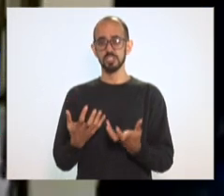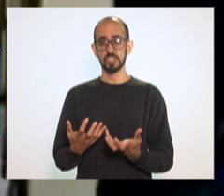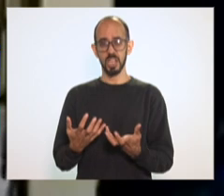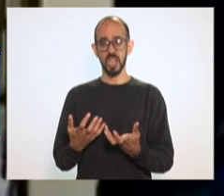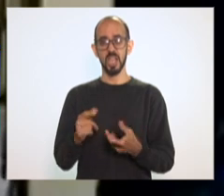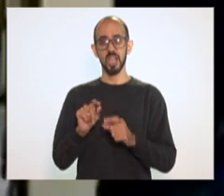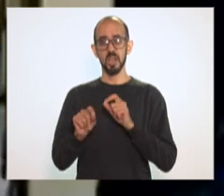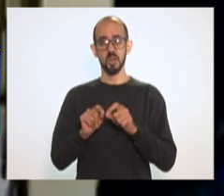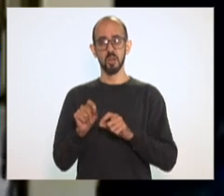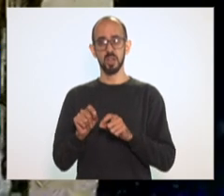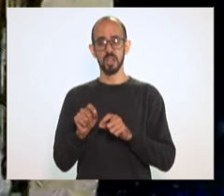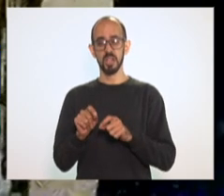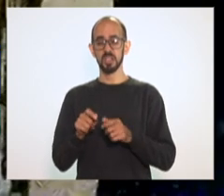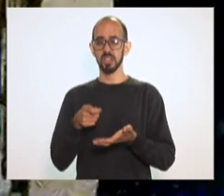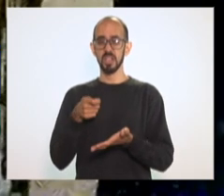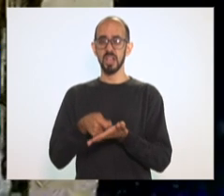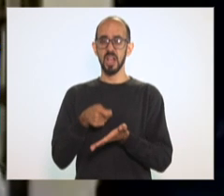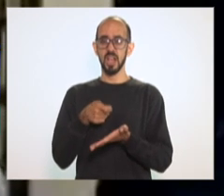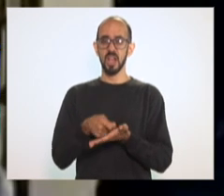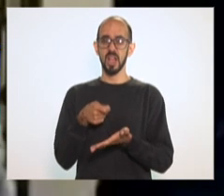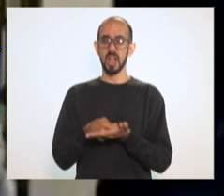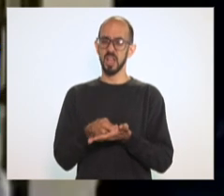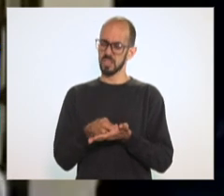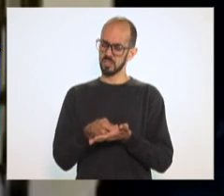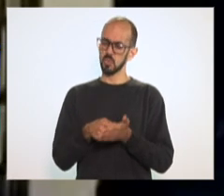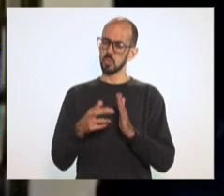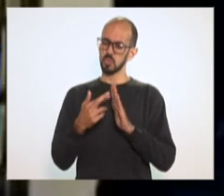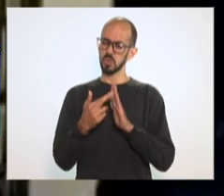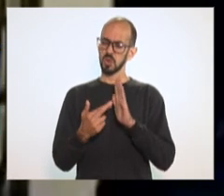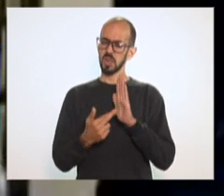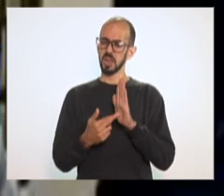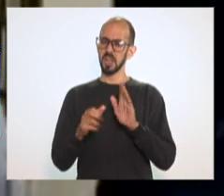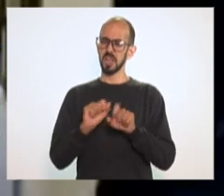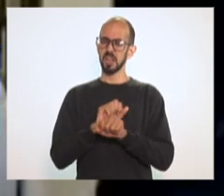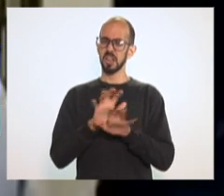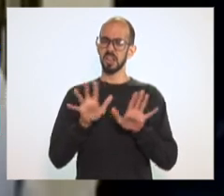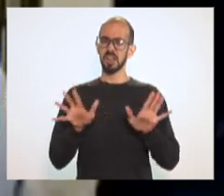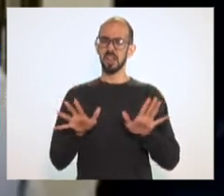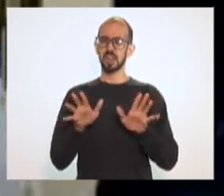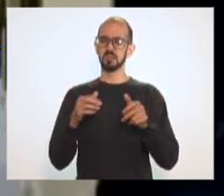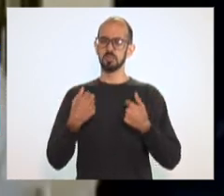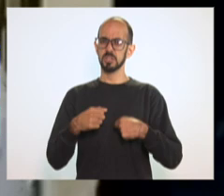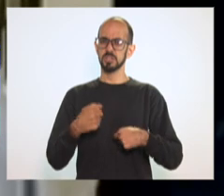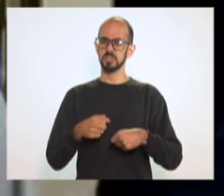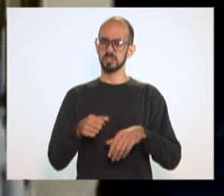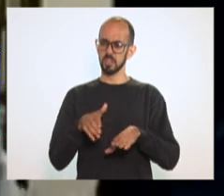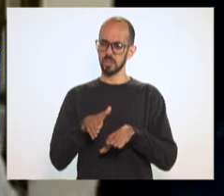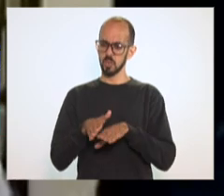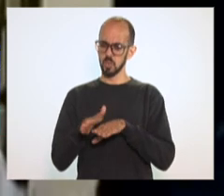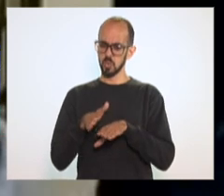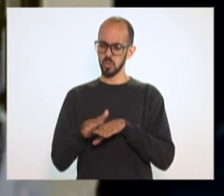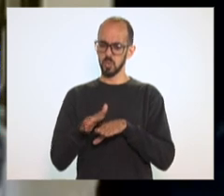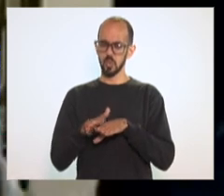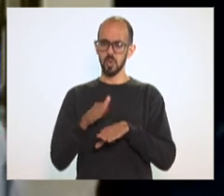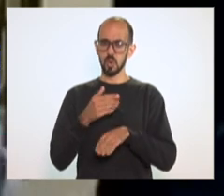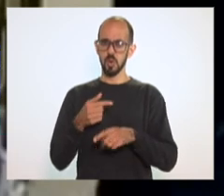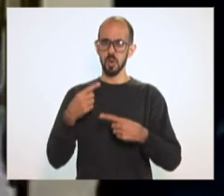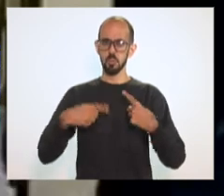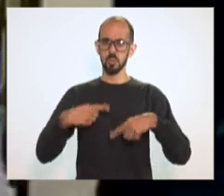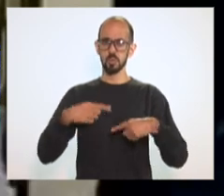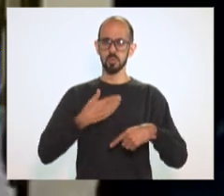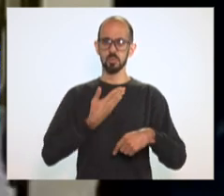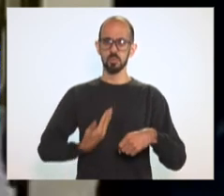haja austeridade com critério nós queremos que haja condução das políticas públicas com